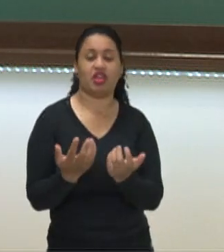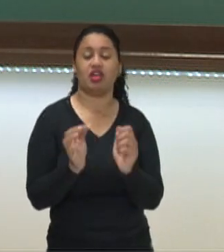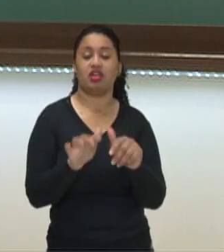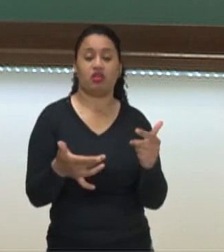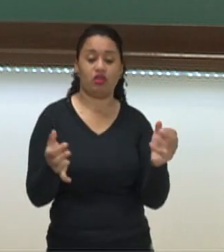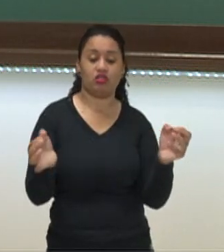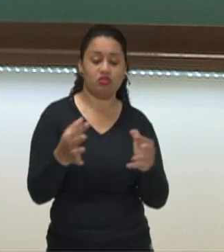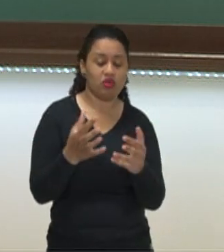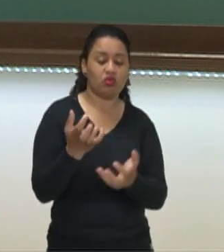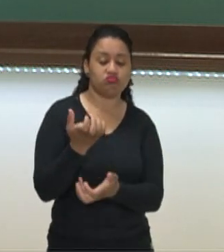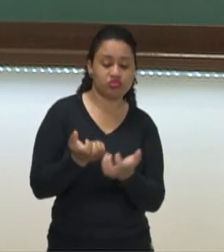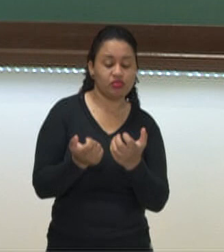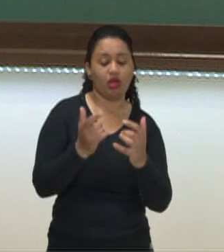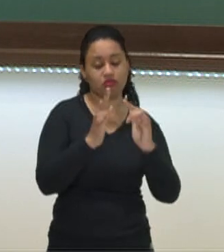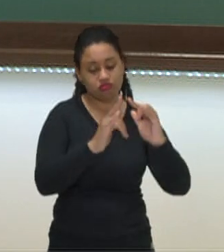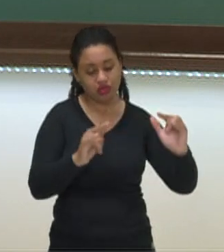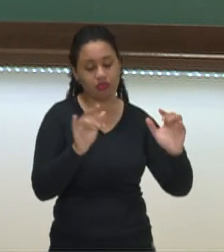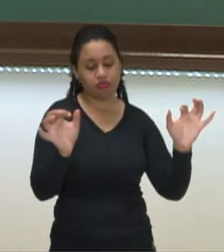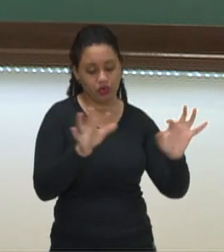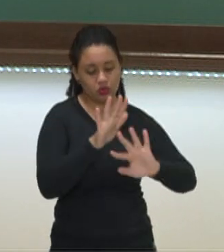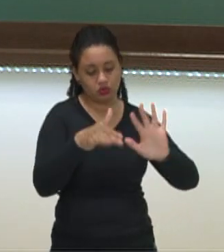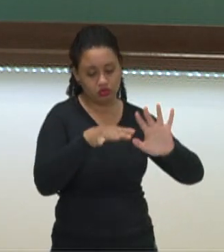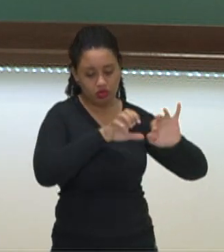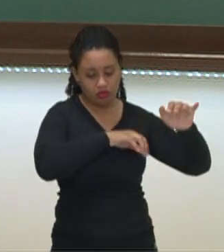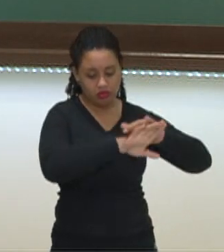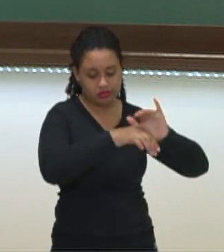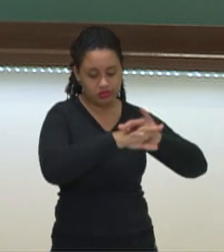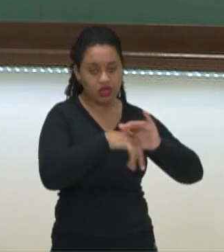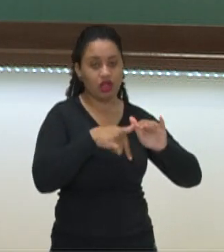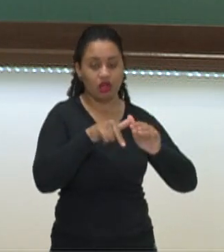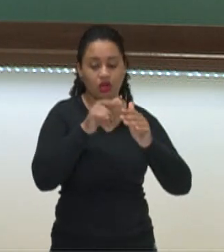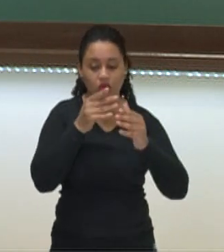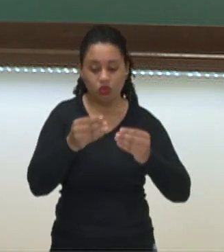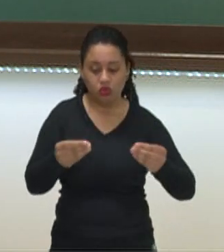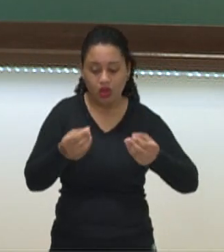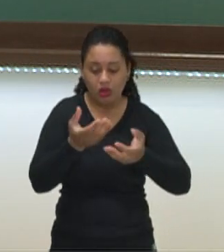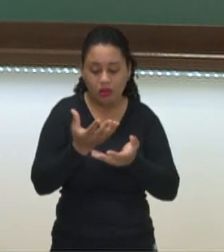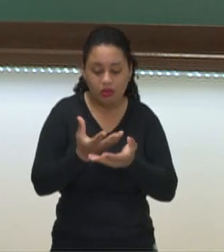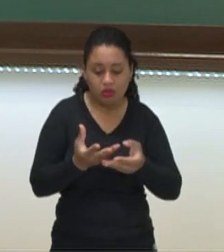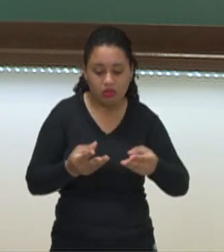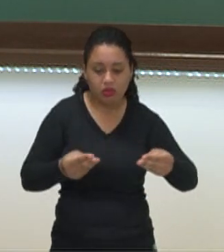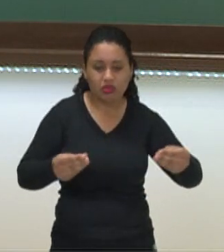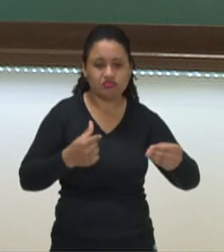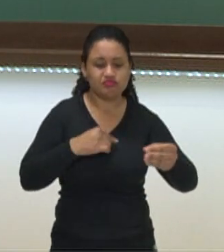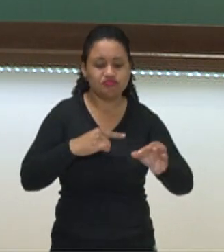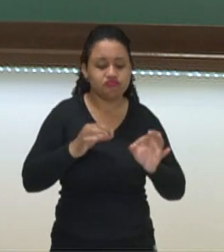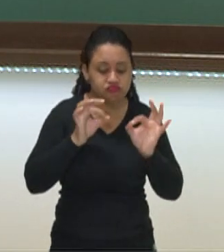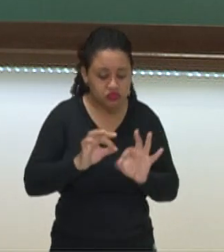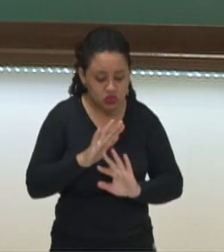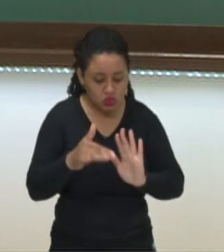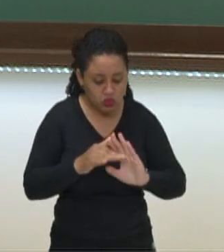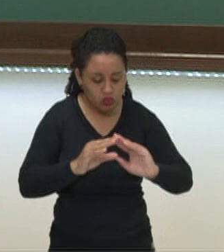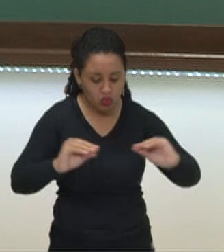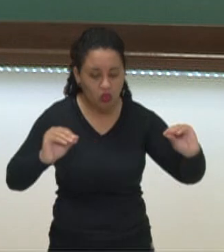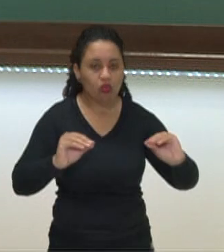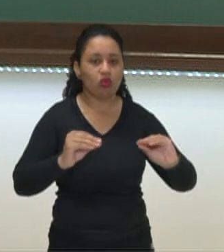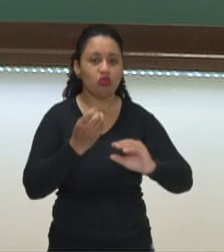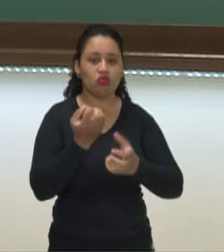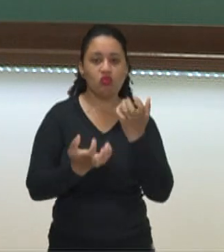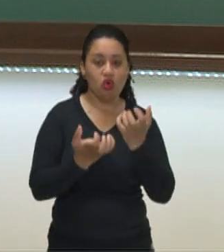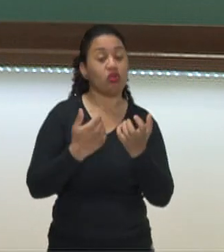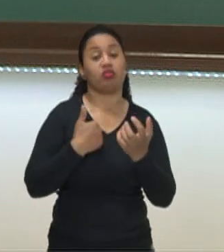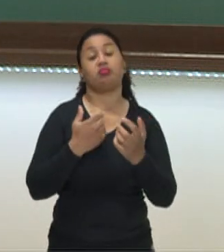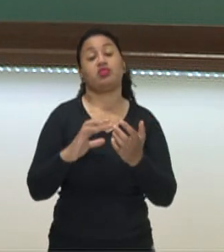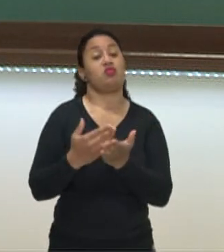eu encerrar esse meu acampamento, então, eu vou apagar totalmente a fogueira, eu vou ter certeza disso para que eu não inicie